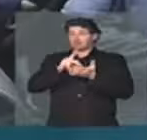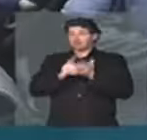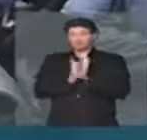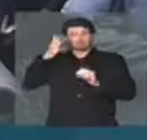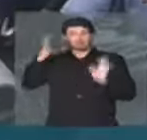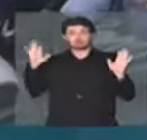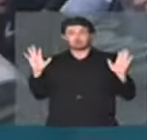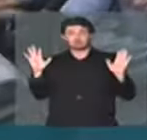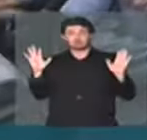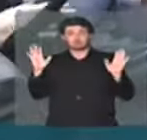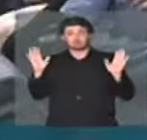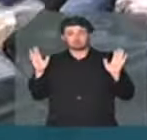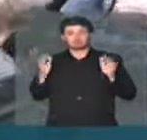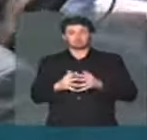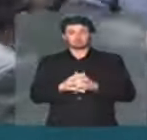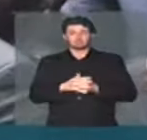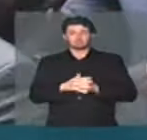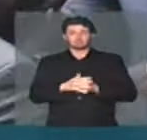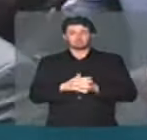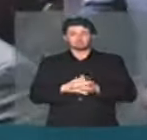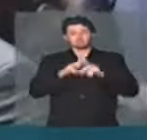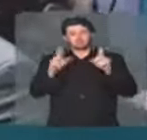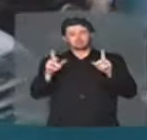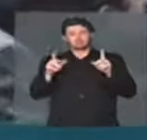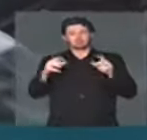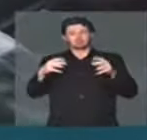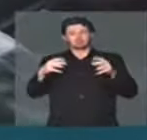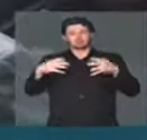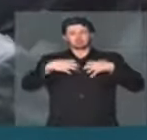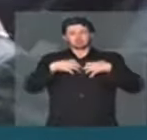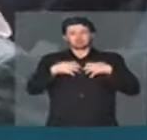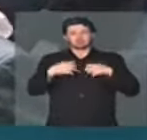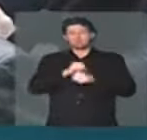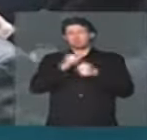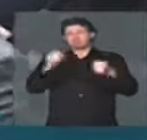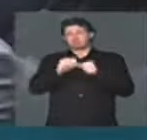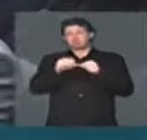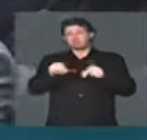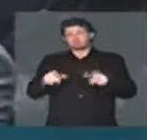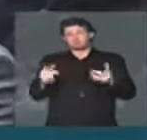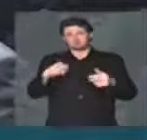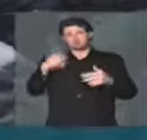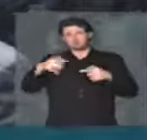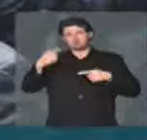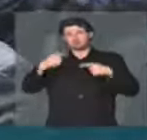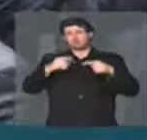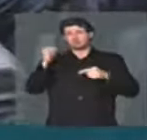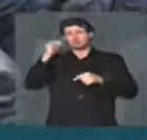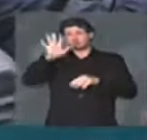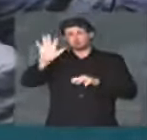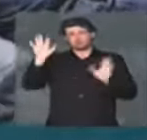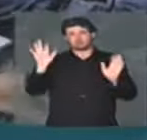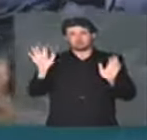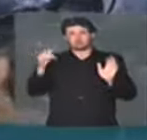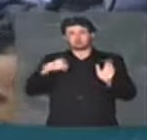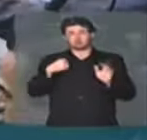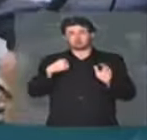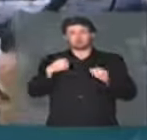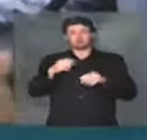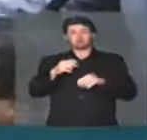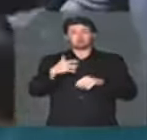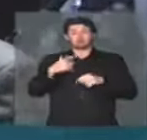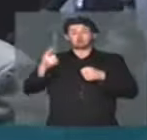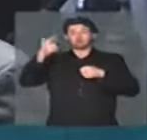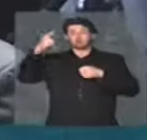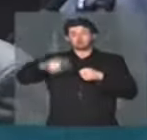realidade partidária que vai estar configurada para as eleições. Mas está num clima que é impossível de fazer isso, senhor presidente. Eu não quero discutir nem o mérito. Eu tenho tempo e